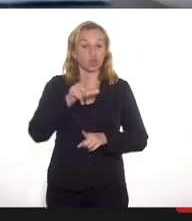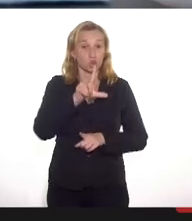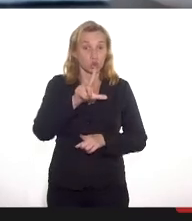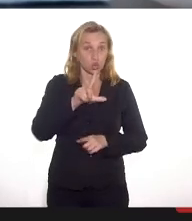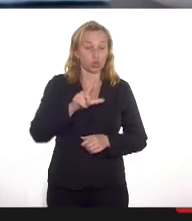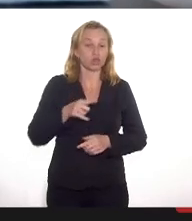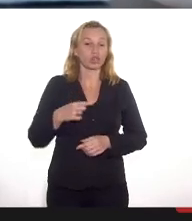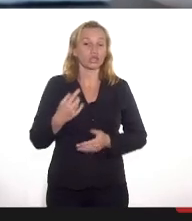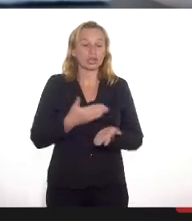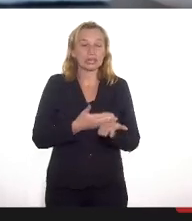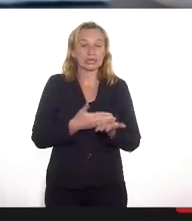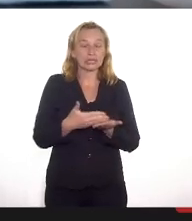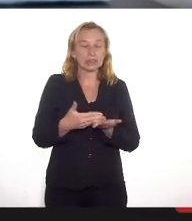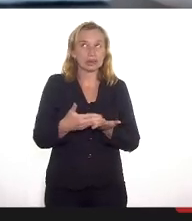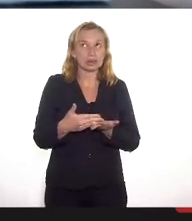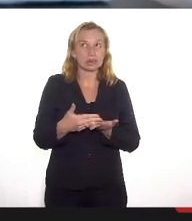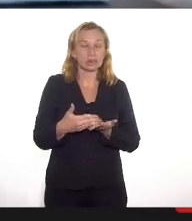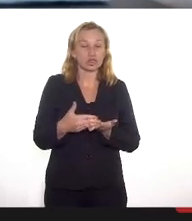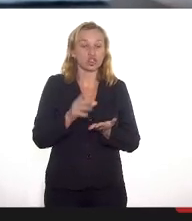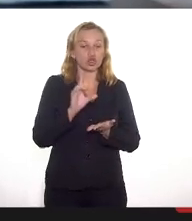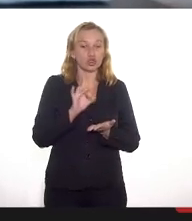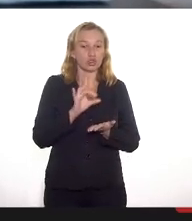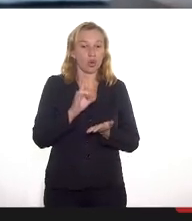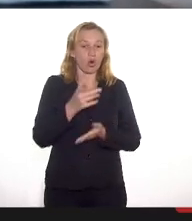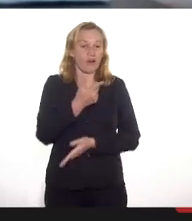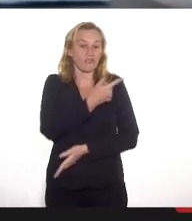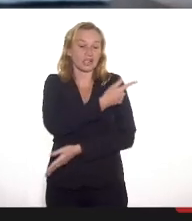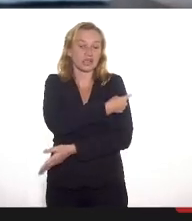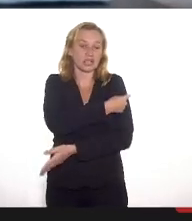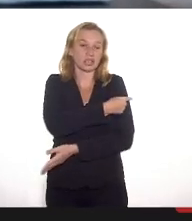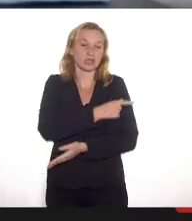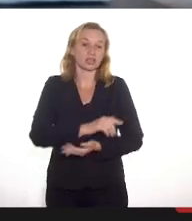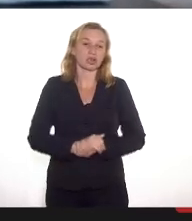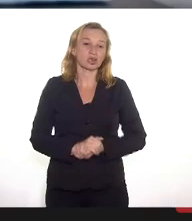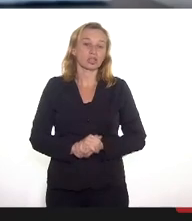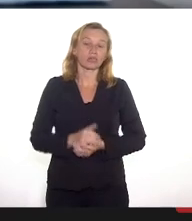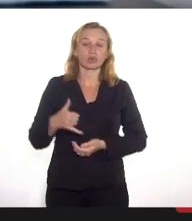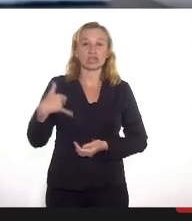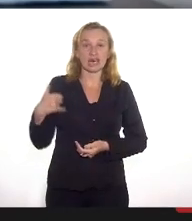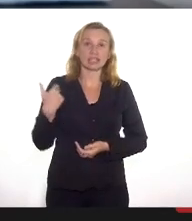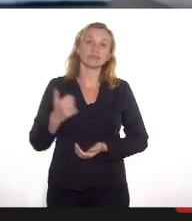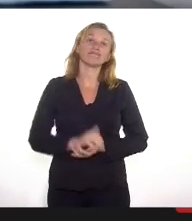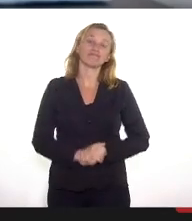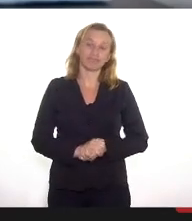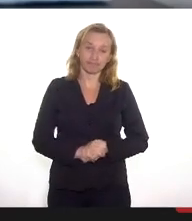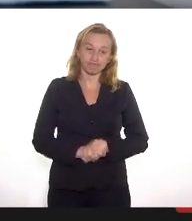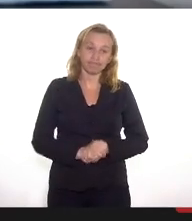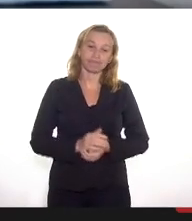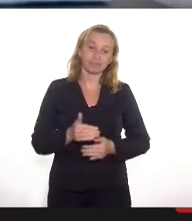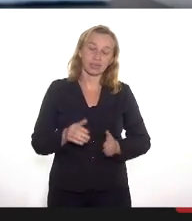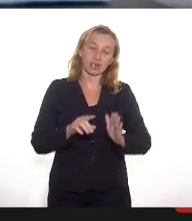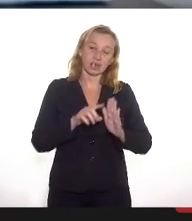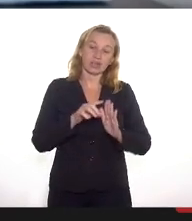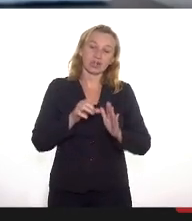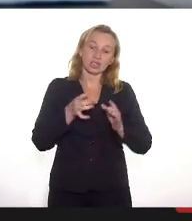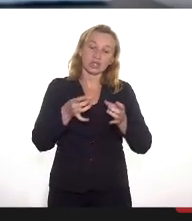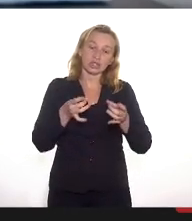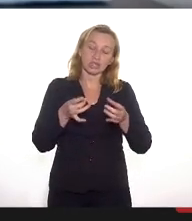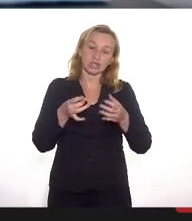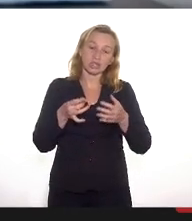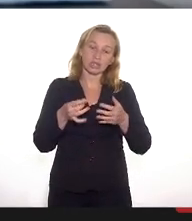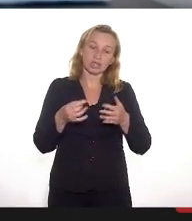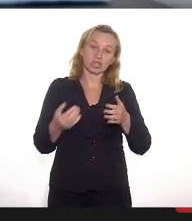a gente ele seria iniciar ia somente a vacinação por idade e a gente lhe abençoando a vacinação